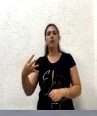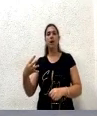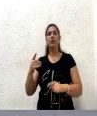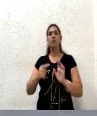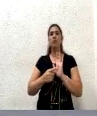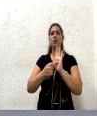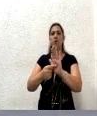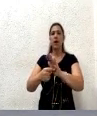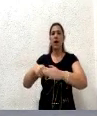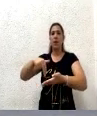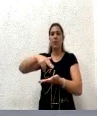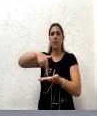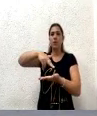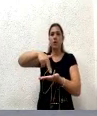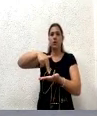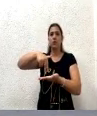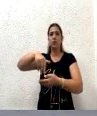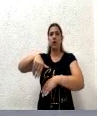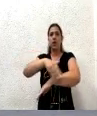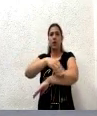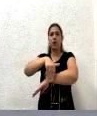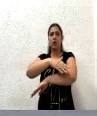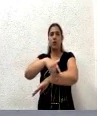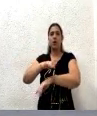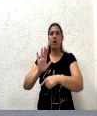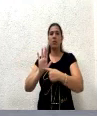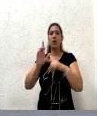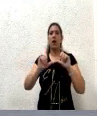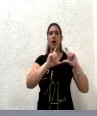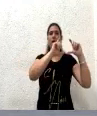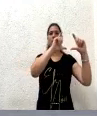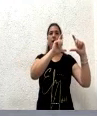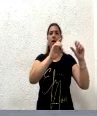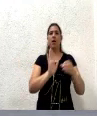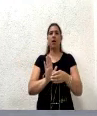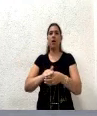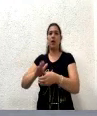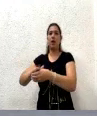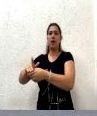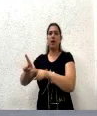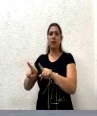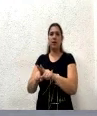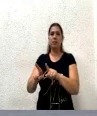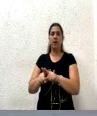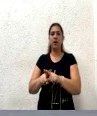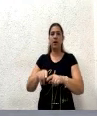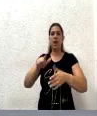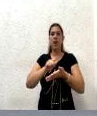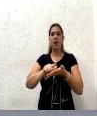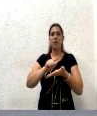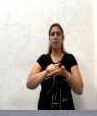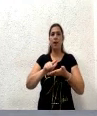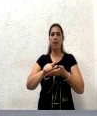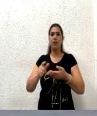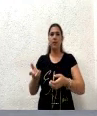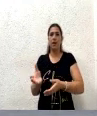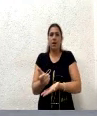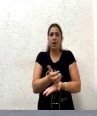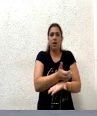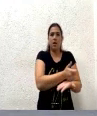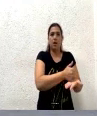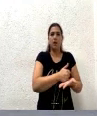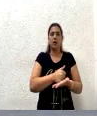sinalização de solo, de placas de sinalização, tapas, buracos e limpeza de calçadas na Estrada Municipal